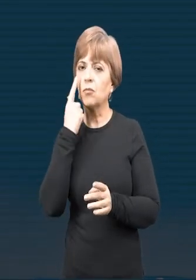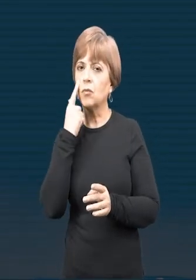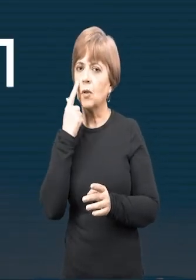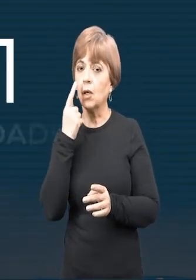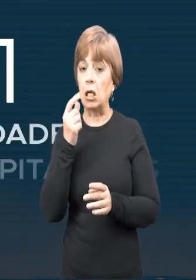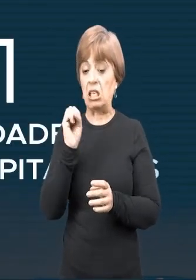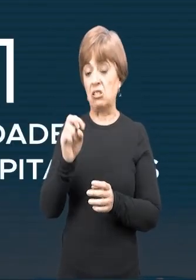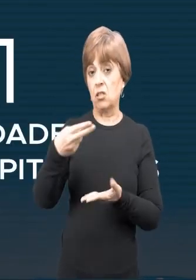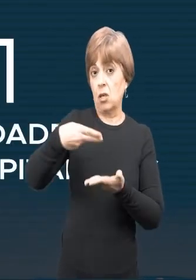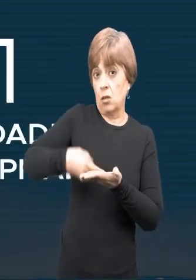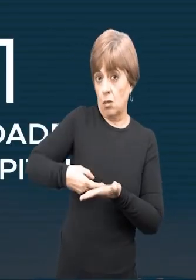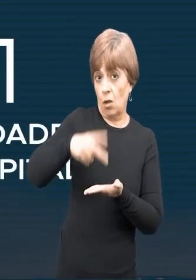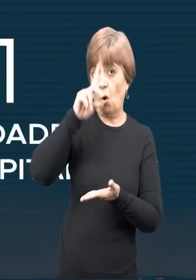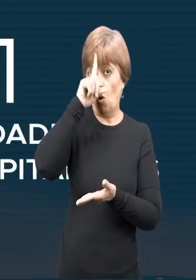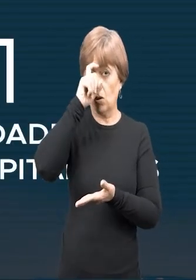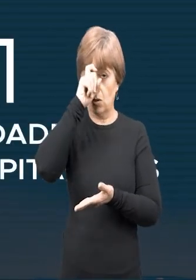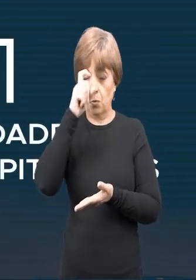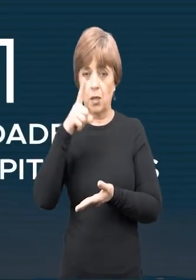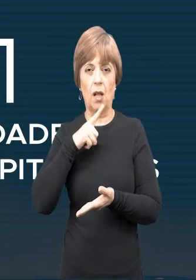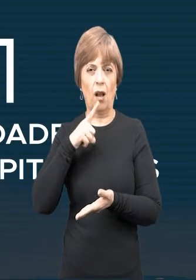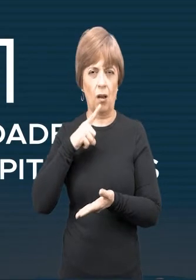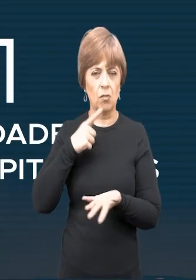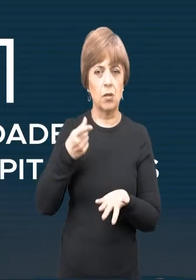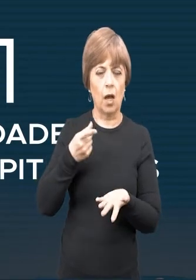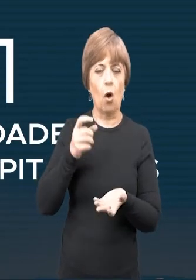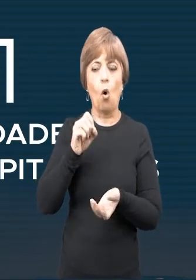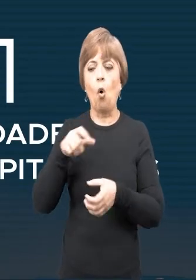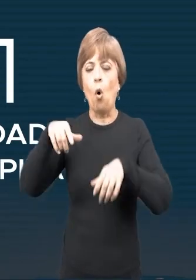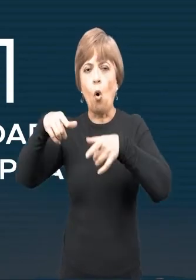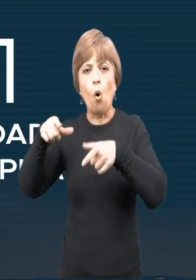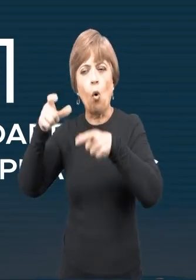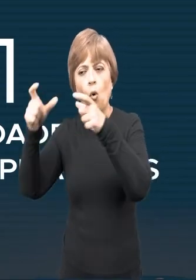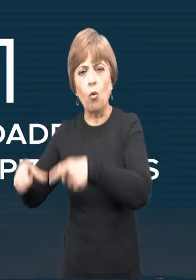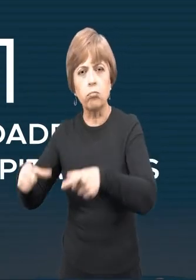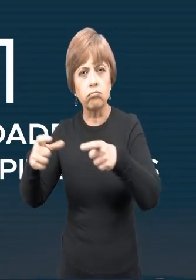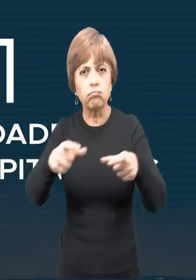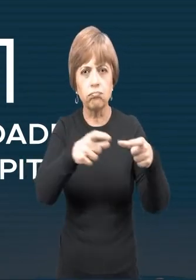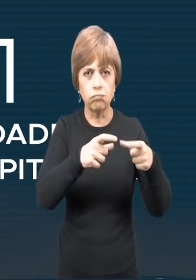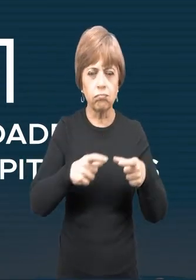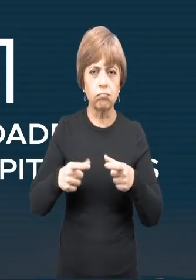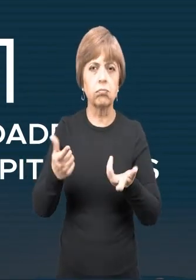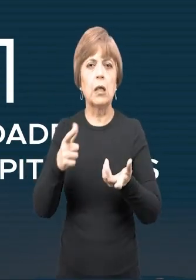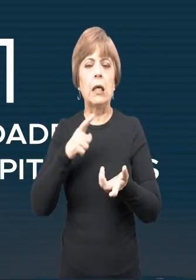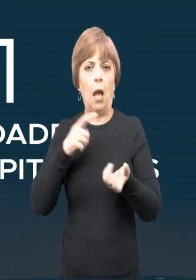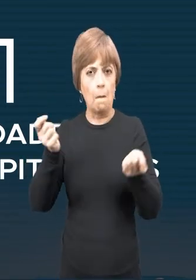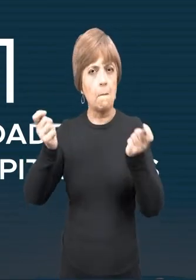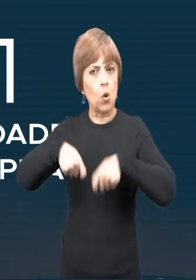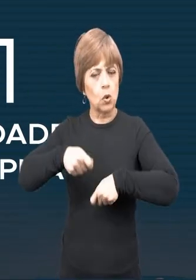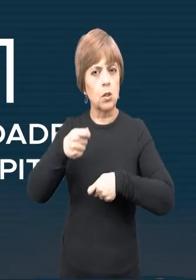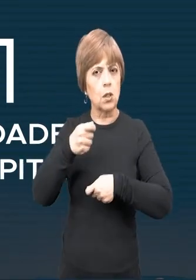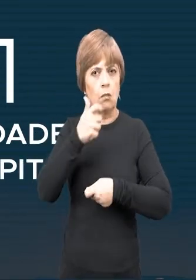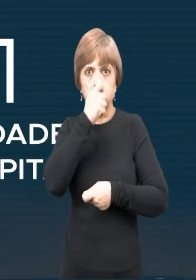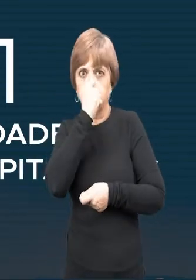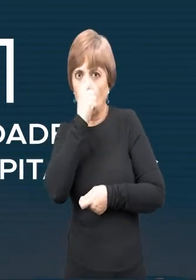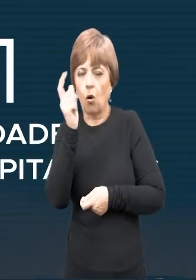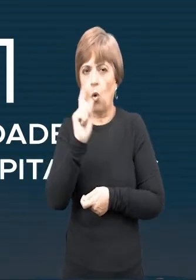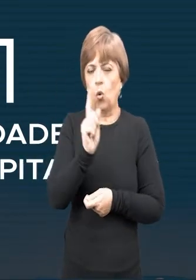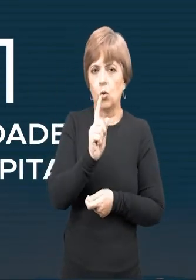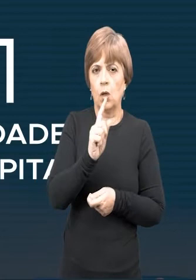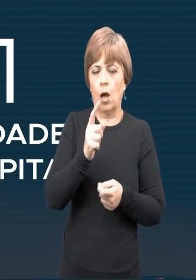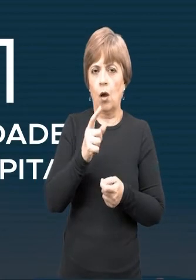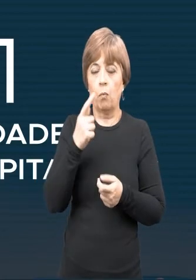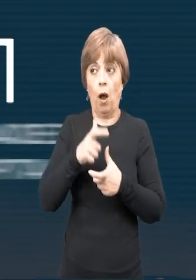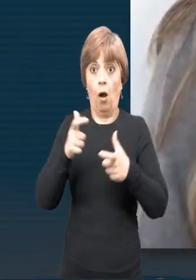se os leitos hospitalares, tanto de CTI quanto os leitos clínicos do município, estão suportando possível aumento de curva